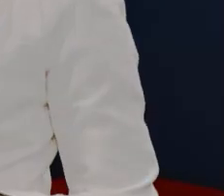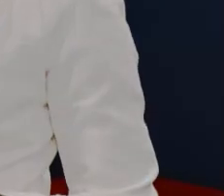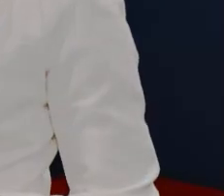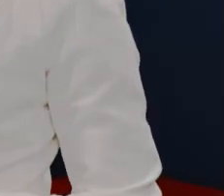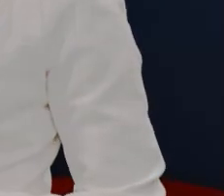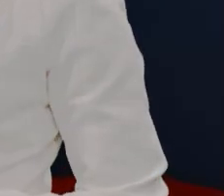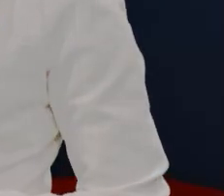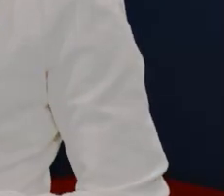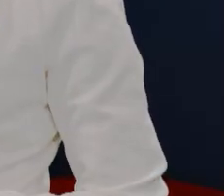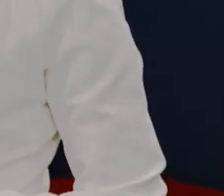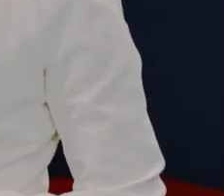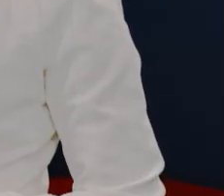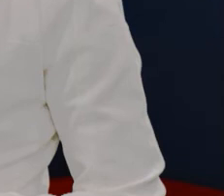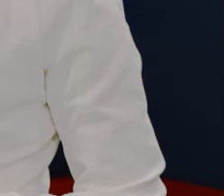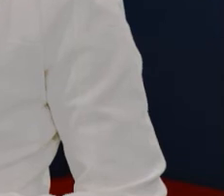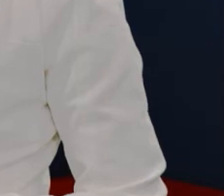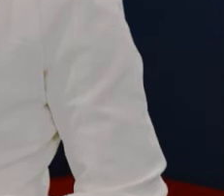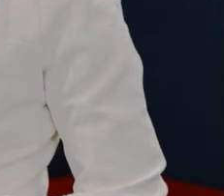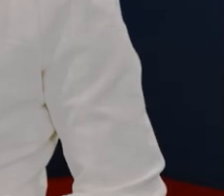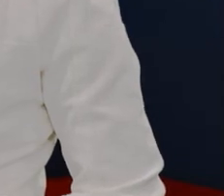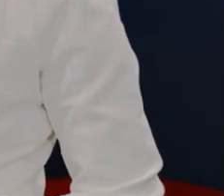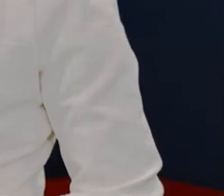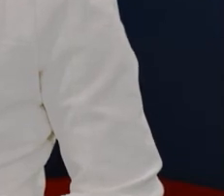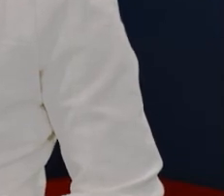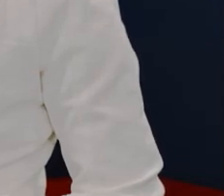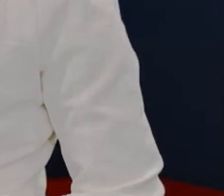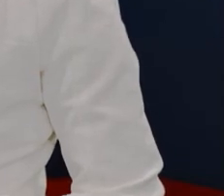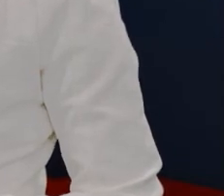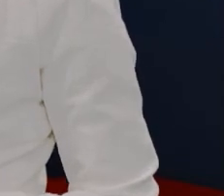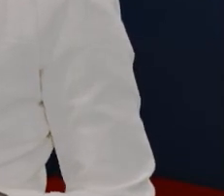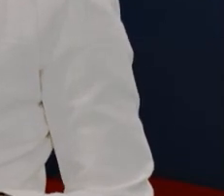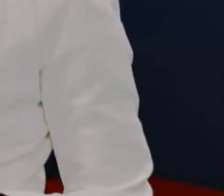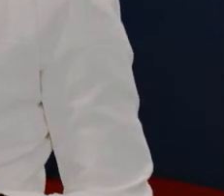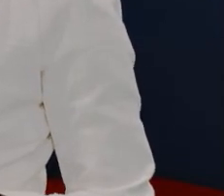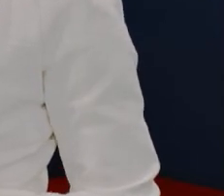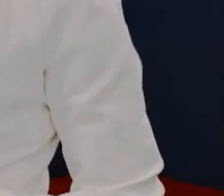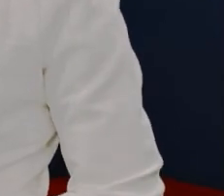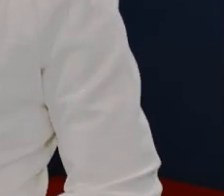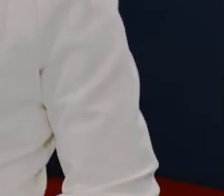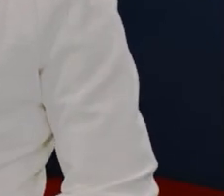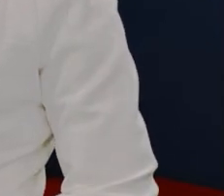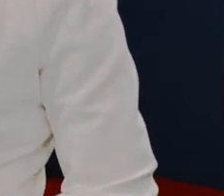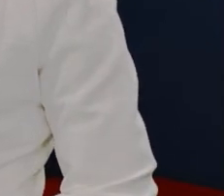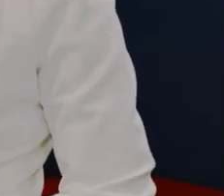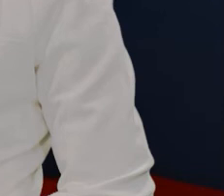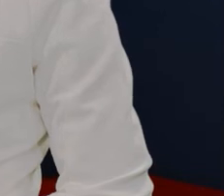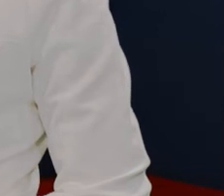as informações dadas nesta edição. Não se esqueçam de acompanhar o programa CPLP na GMN às segundas e quintas, às 5